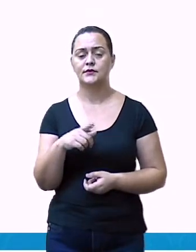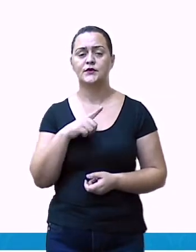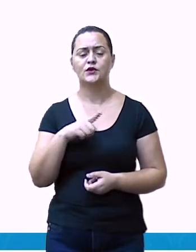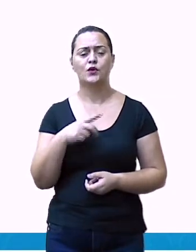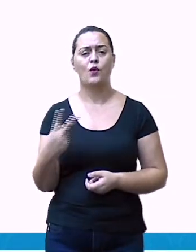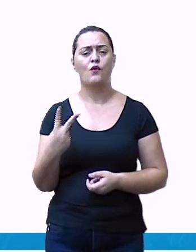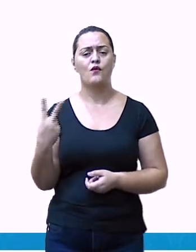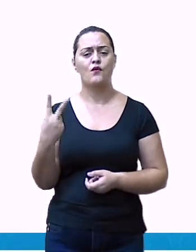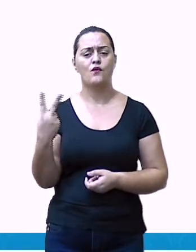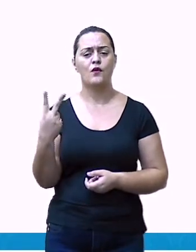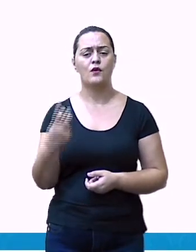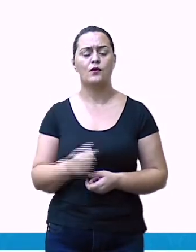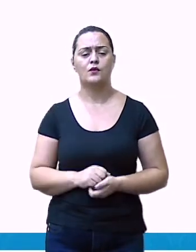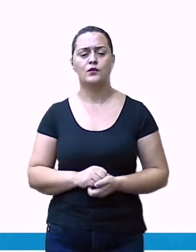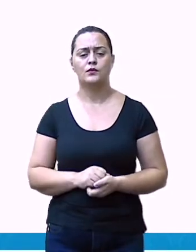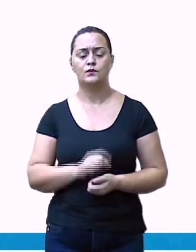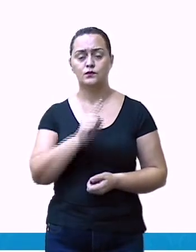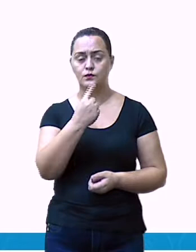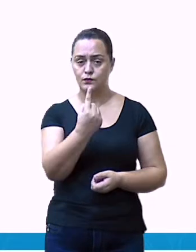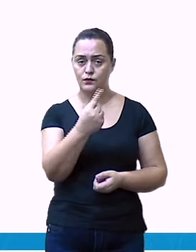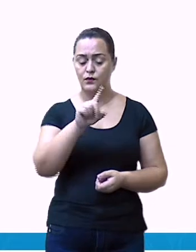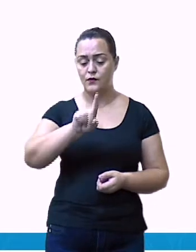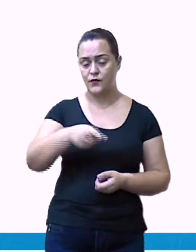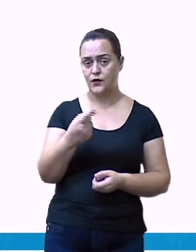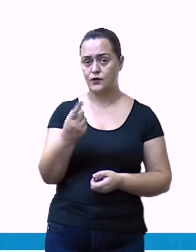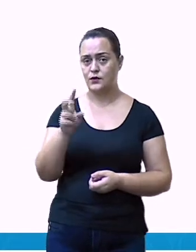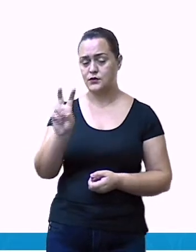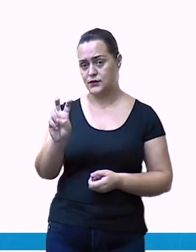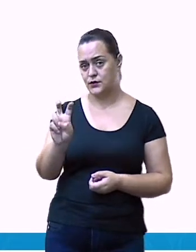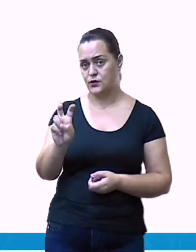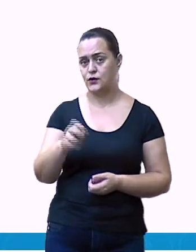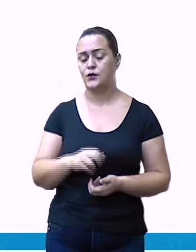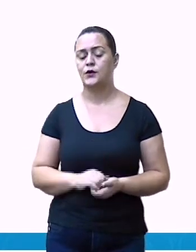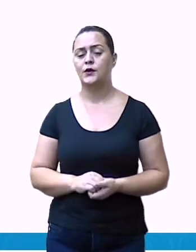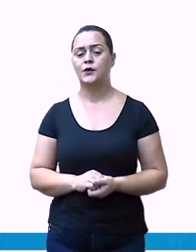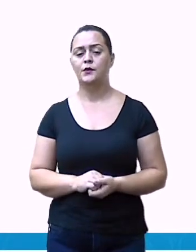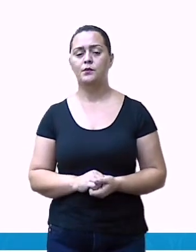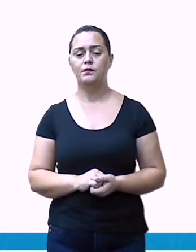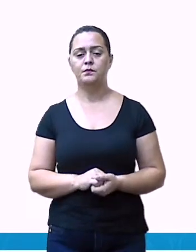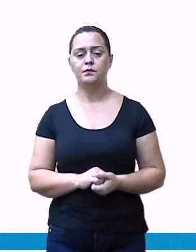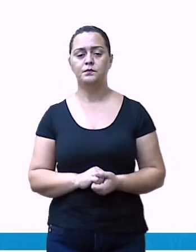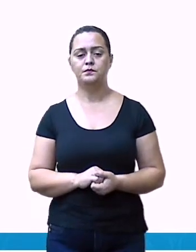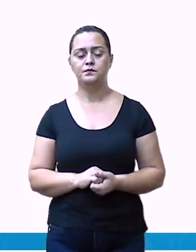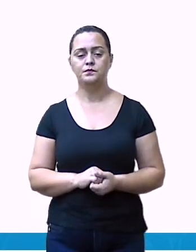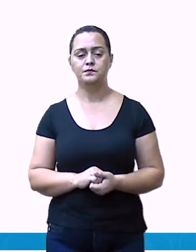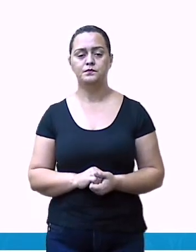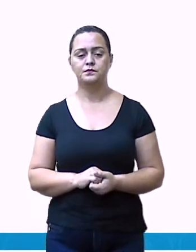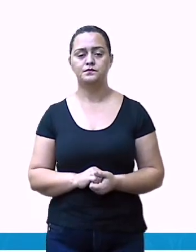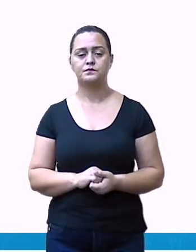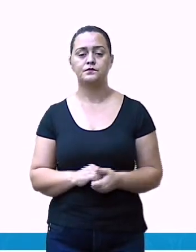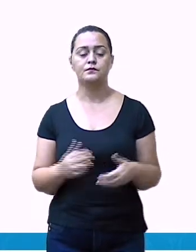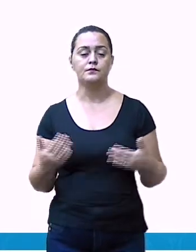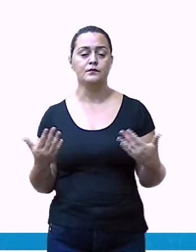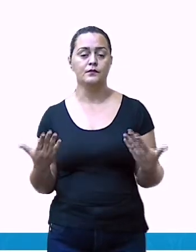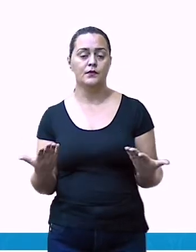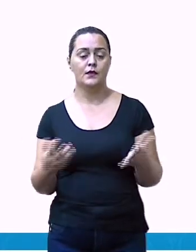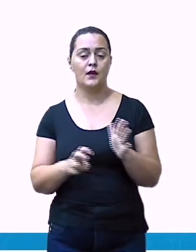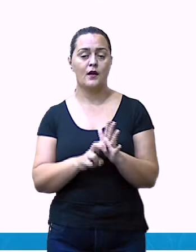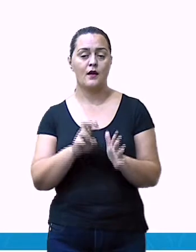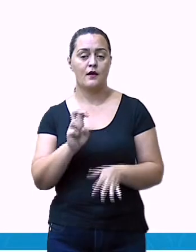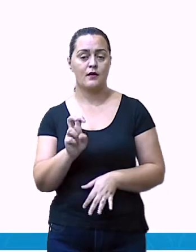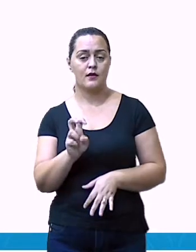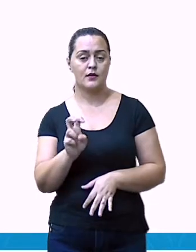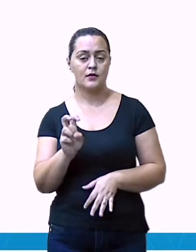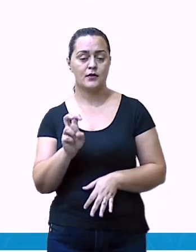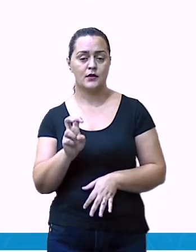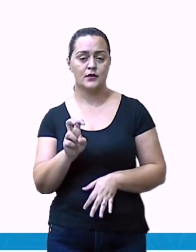de 1,5, ou 1 inteiro e 5 décimos. A